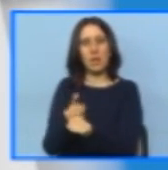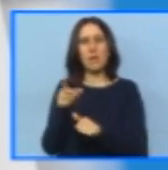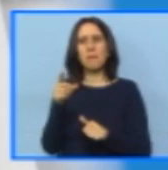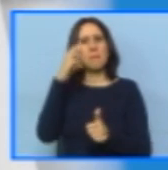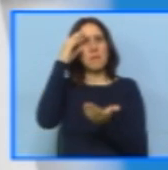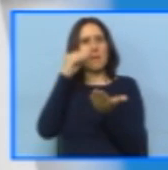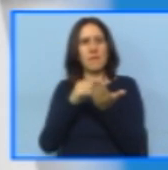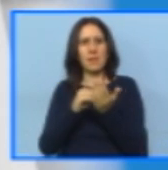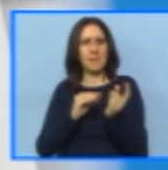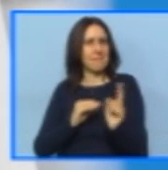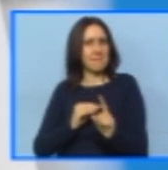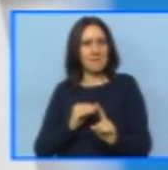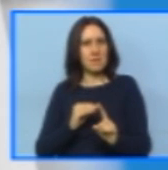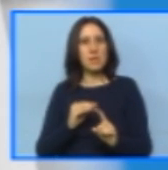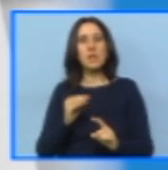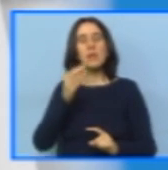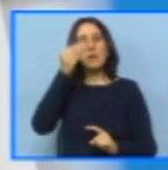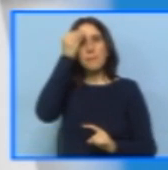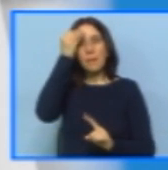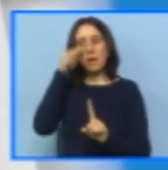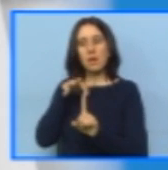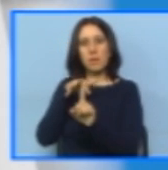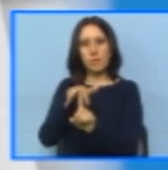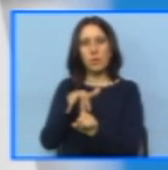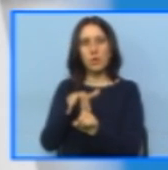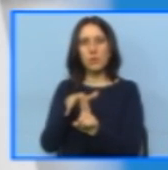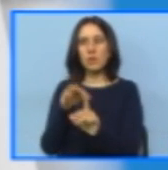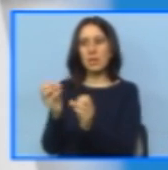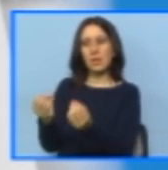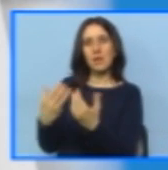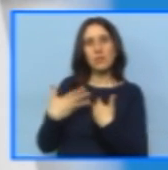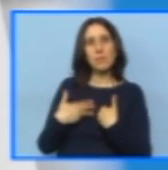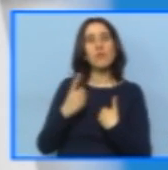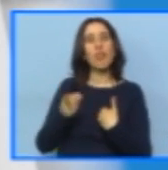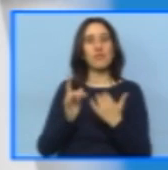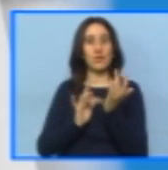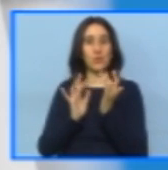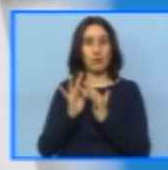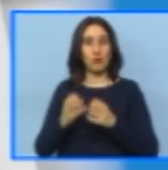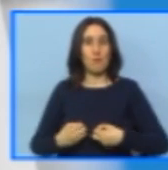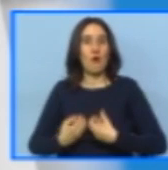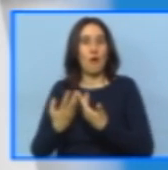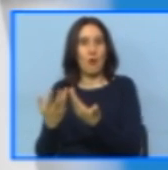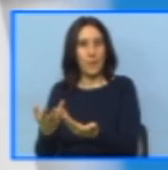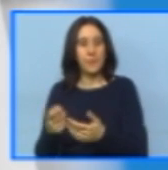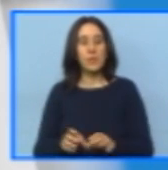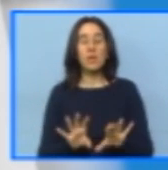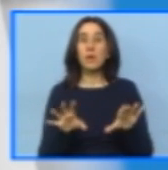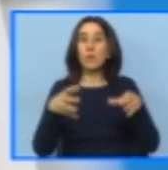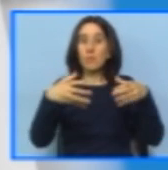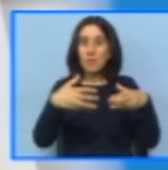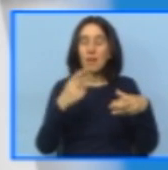inventar, os apóstolos transmitem aquilo que receberam de Jesus e a comunidade procura viver